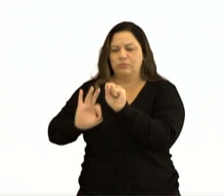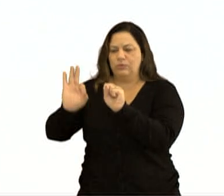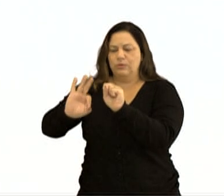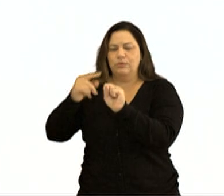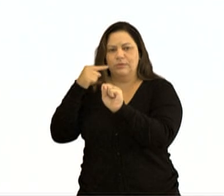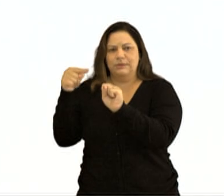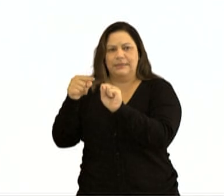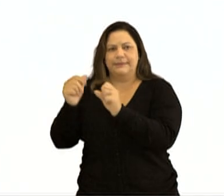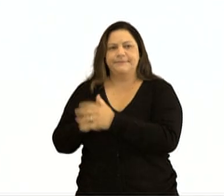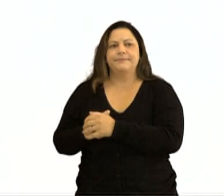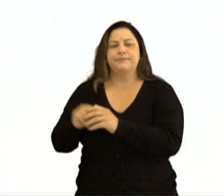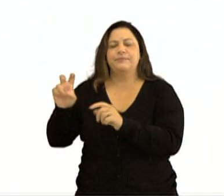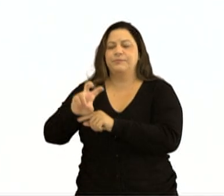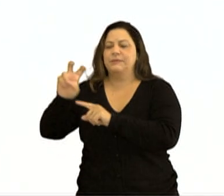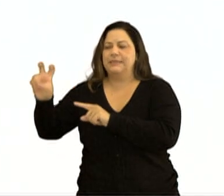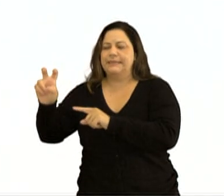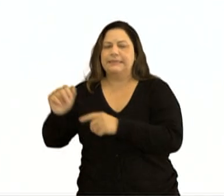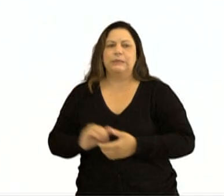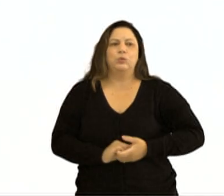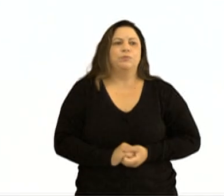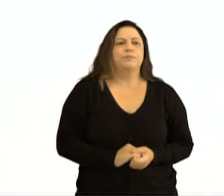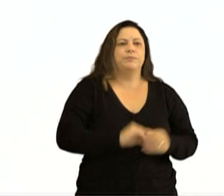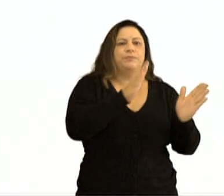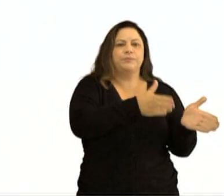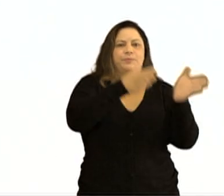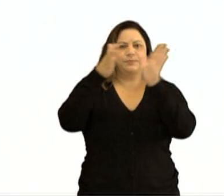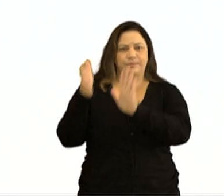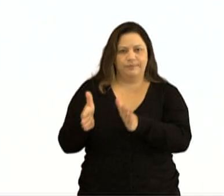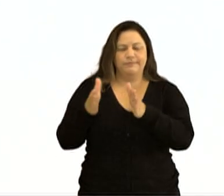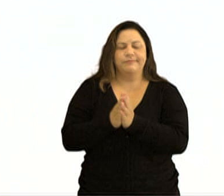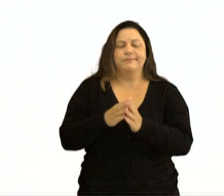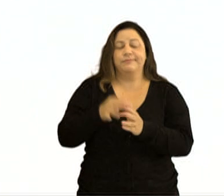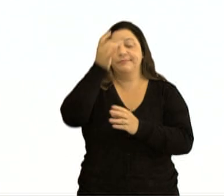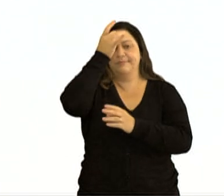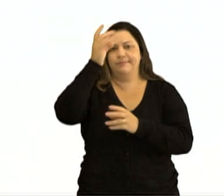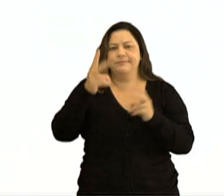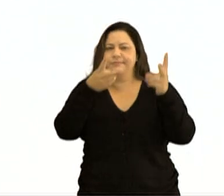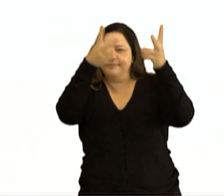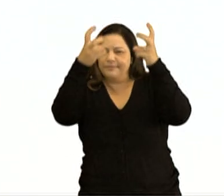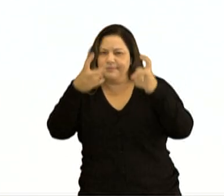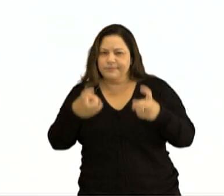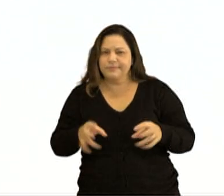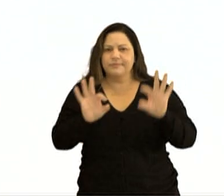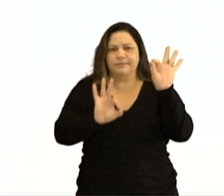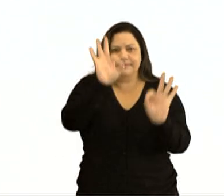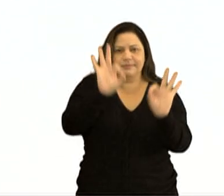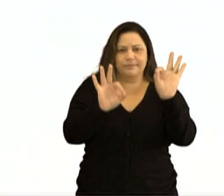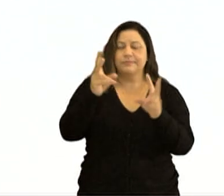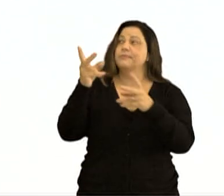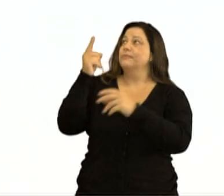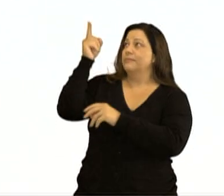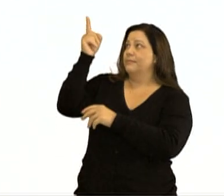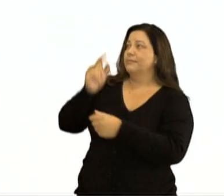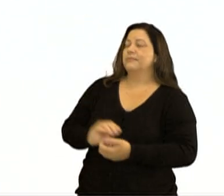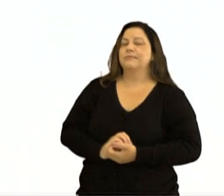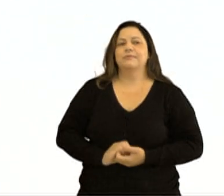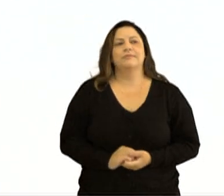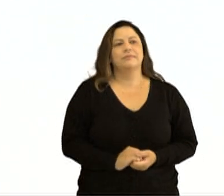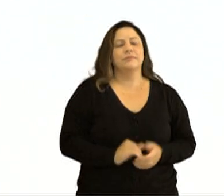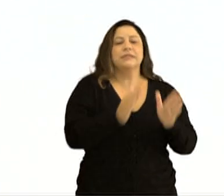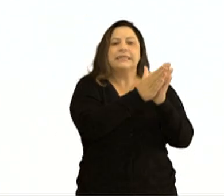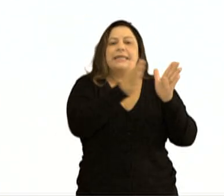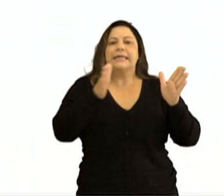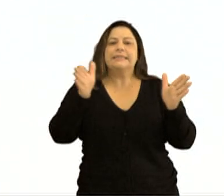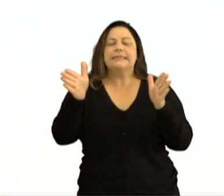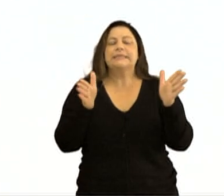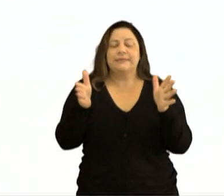tem 5 erros. Passei essa tabela para cá para facilitar, aqui eu já consertei, né? Nessa etapa de processo de seleção,